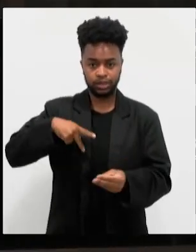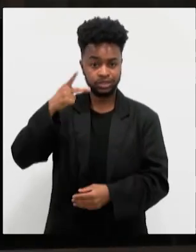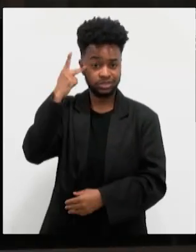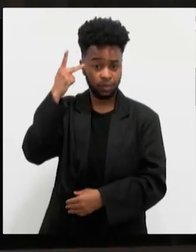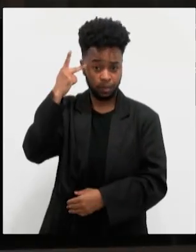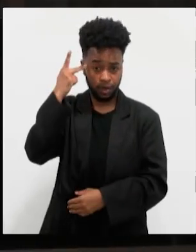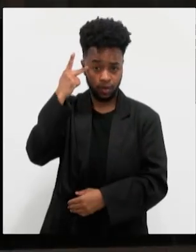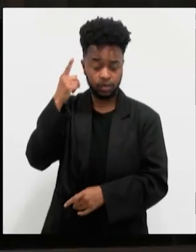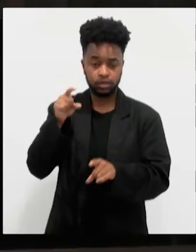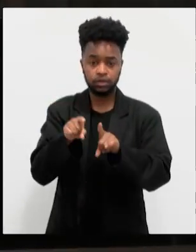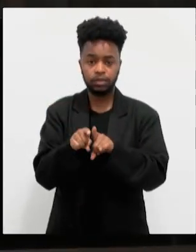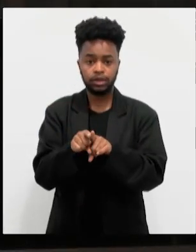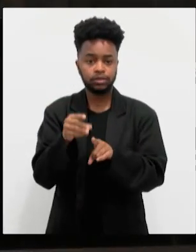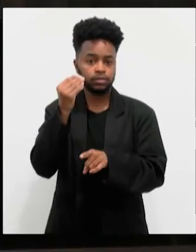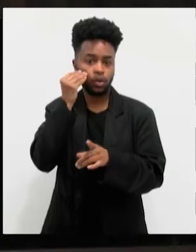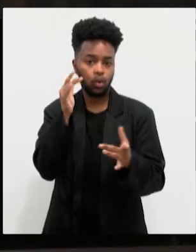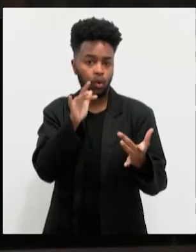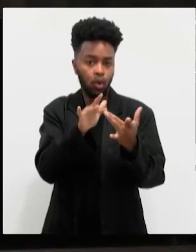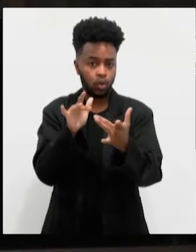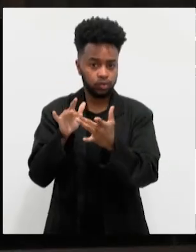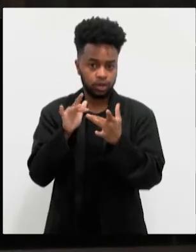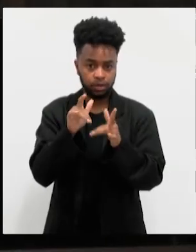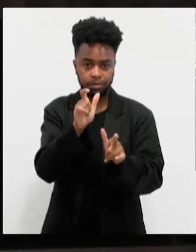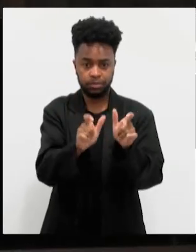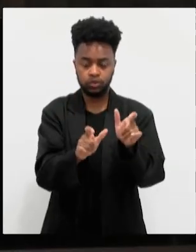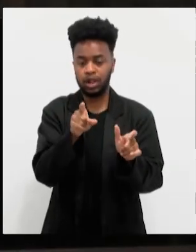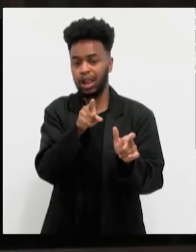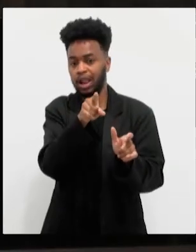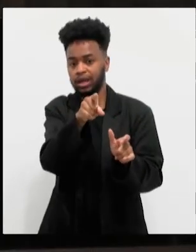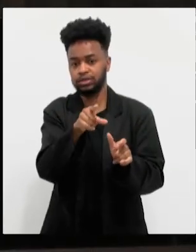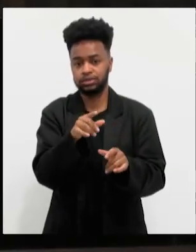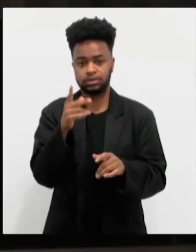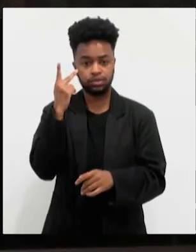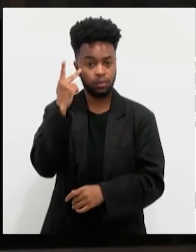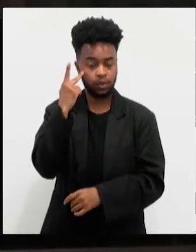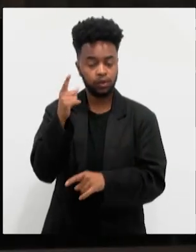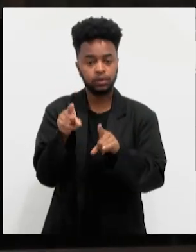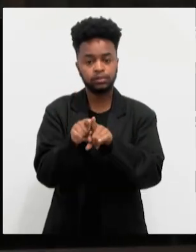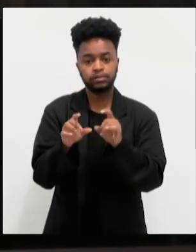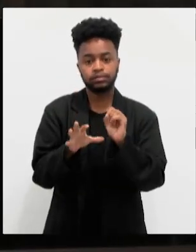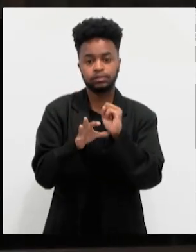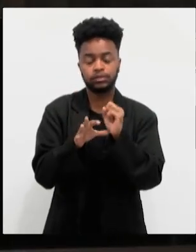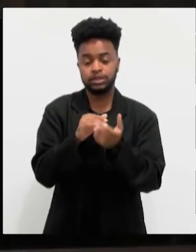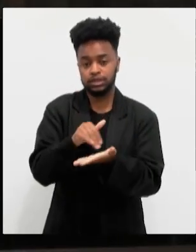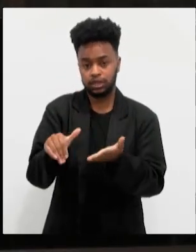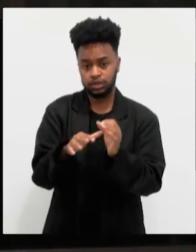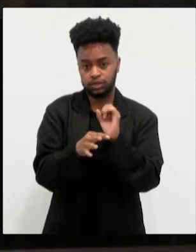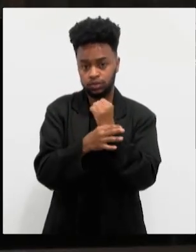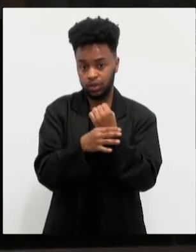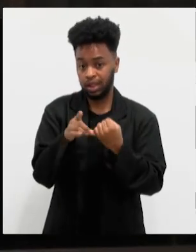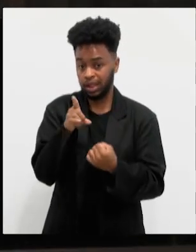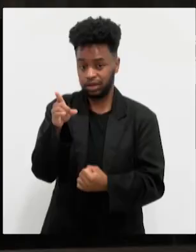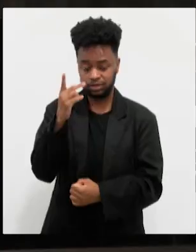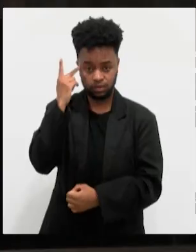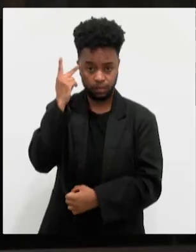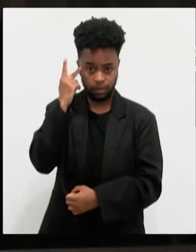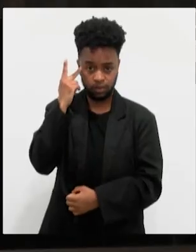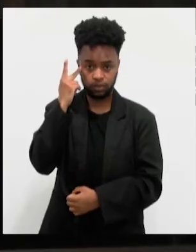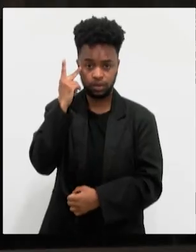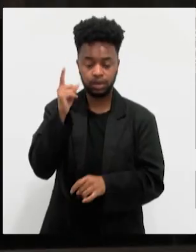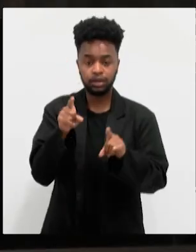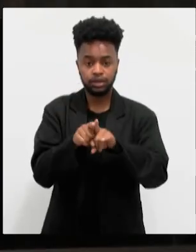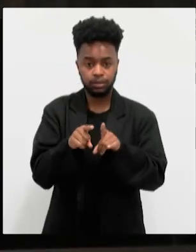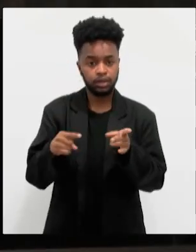Estamos entrando em contato com as autoridades do Estado de São Paulo, com a Secretaria de Segurança do Estado de São Paulo.